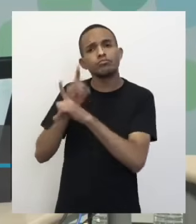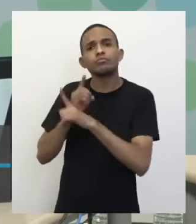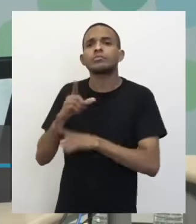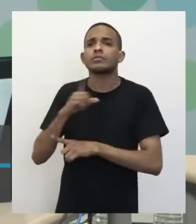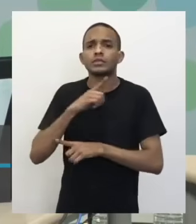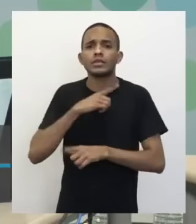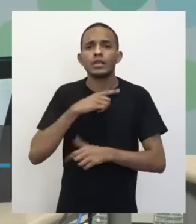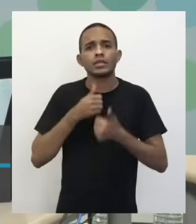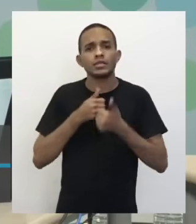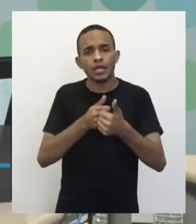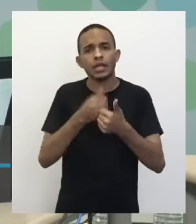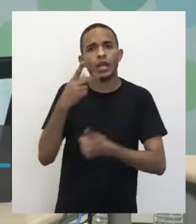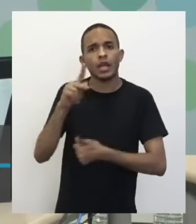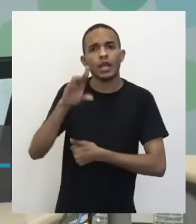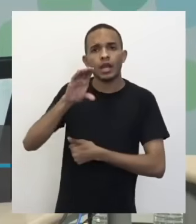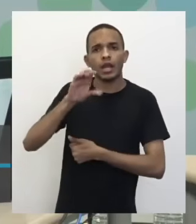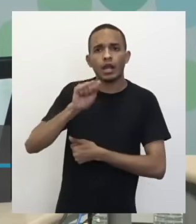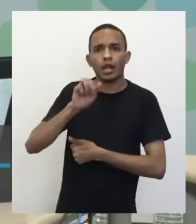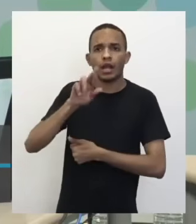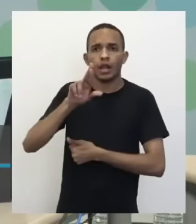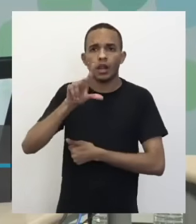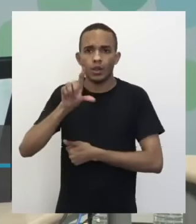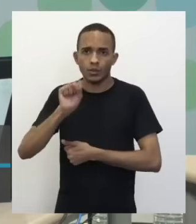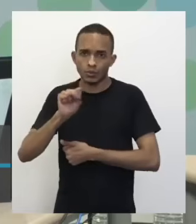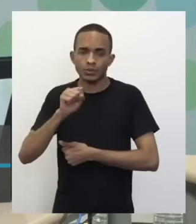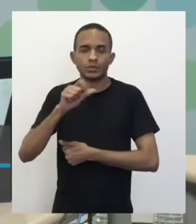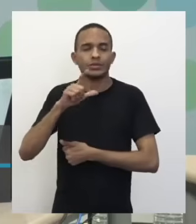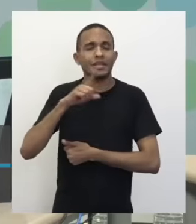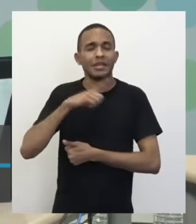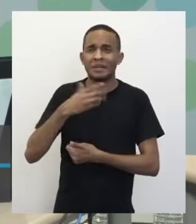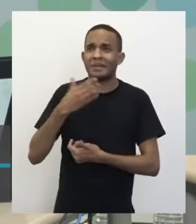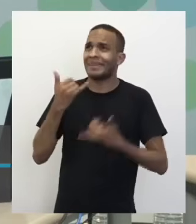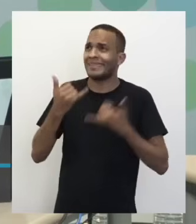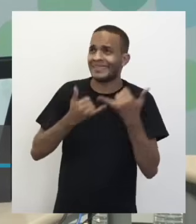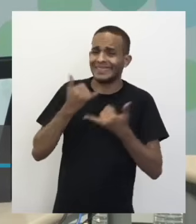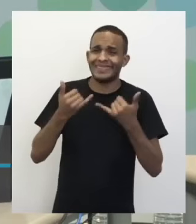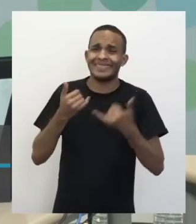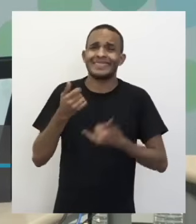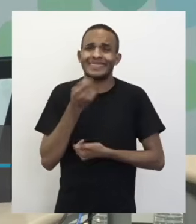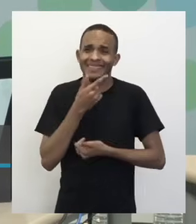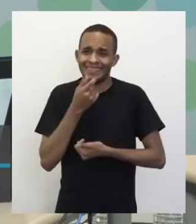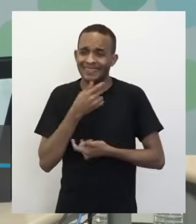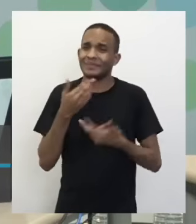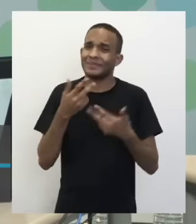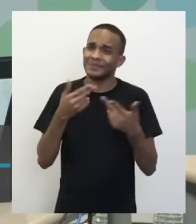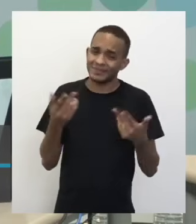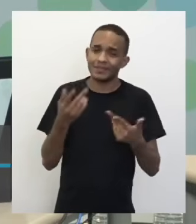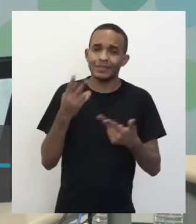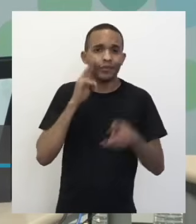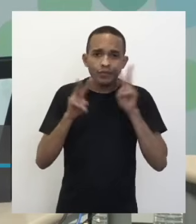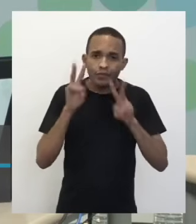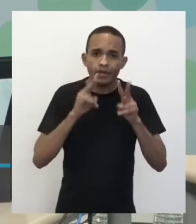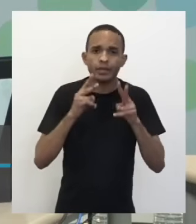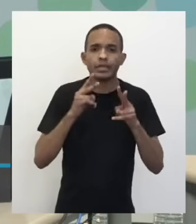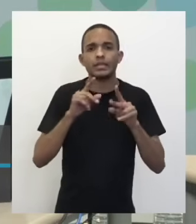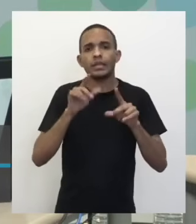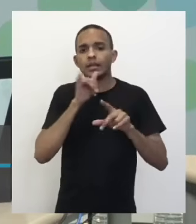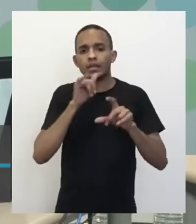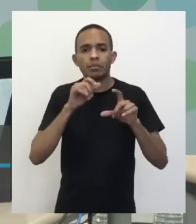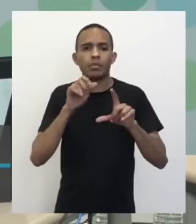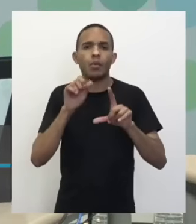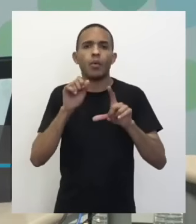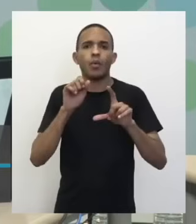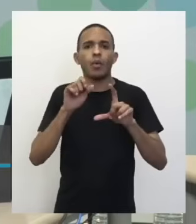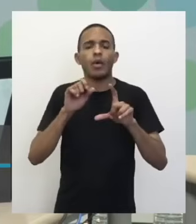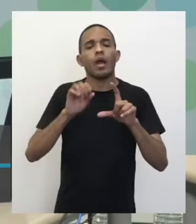segue o Carlos Ruas, a gente vê, eu me divirto. Você também, né, André? Você também segue ele. Então, a gente vê lá tanto cartoon,